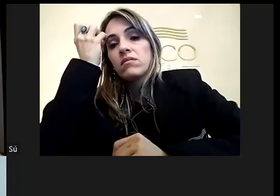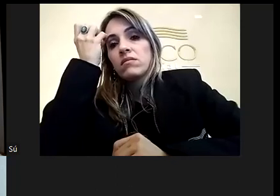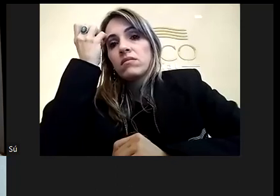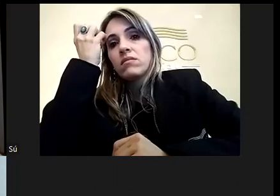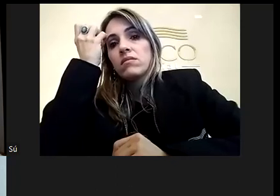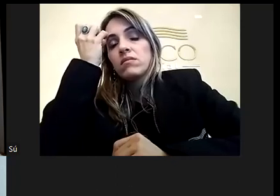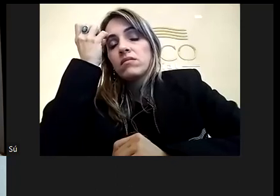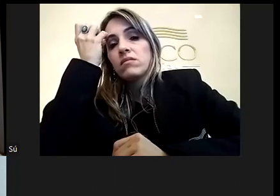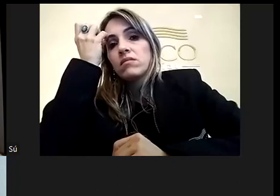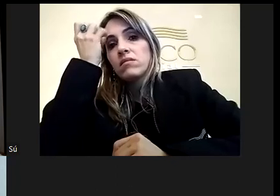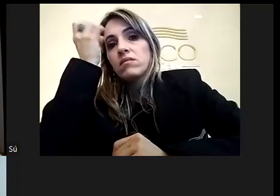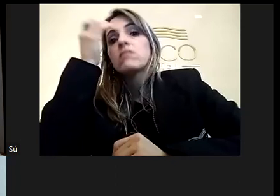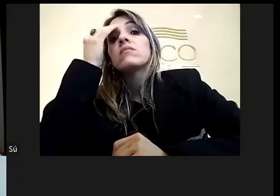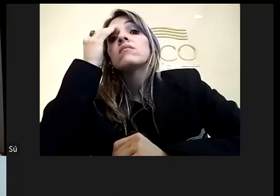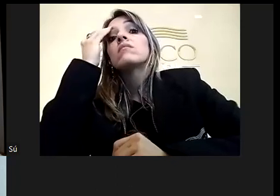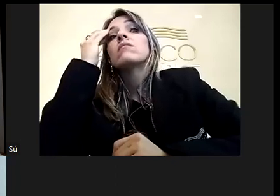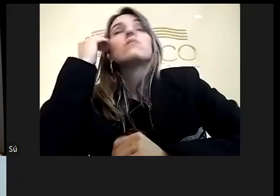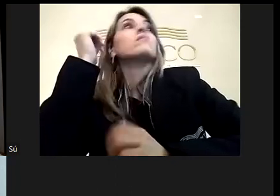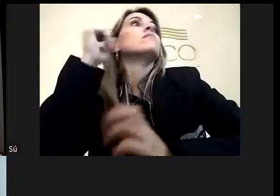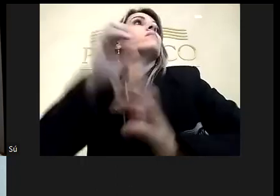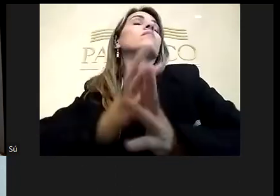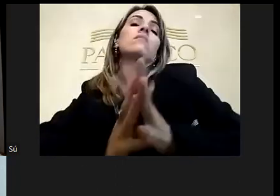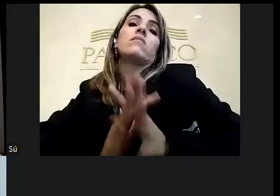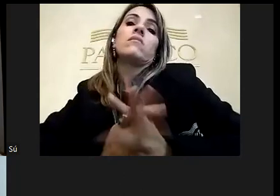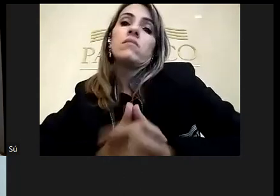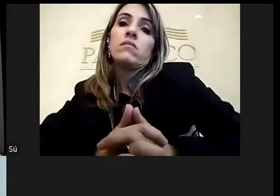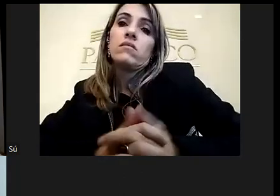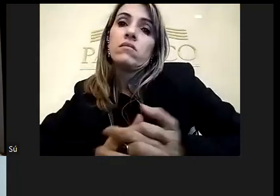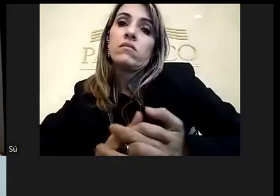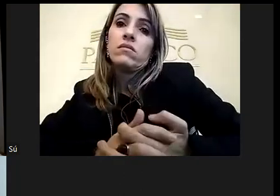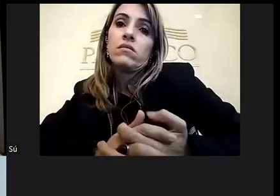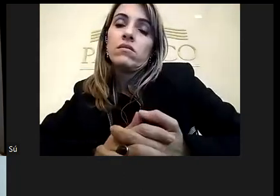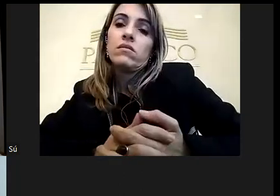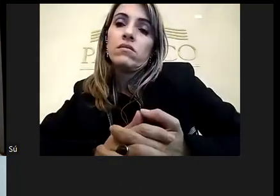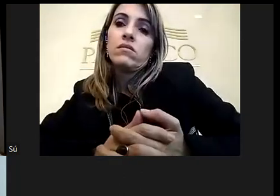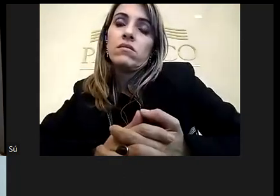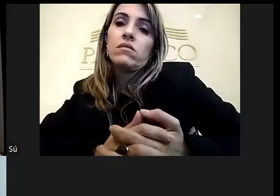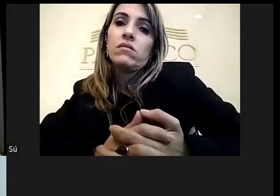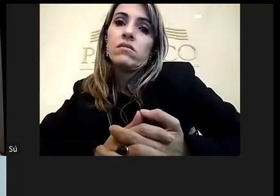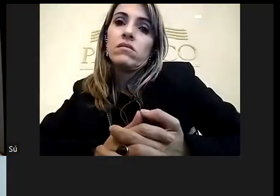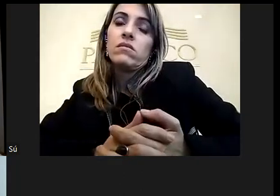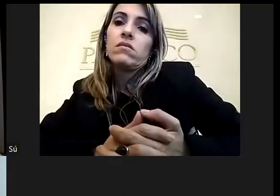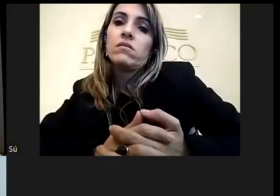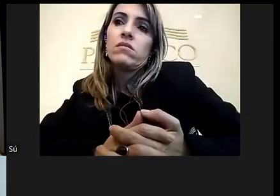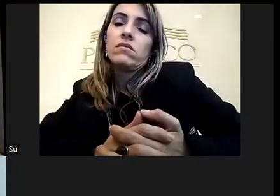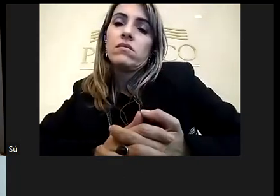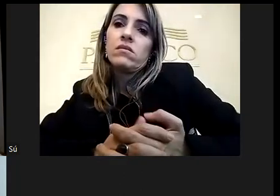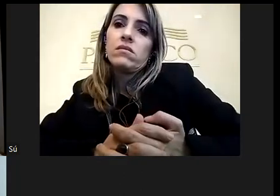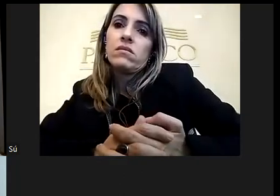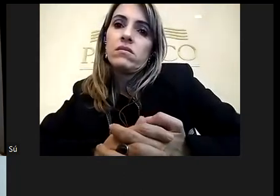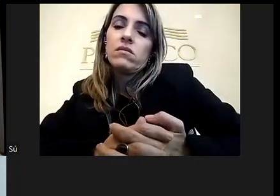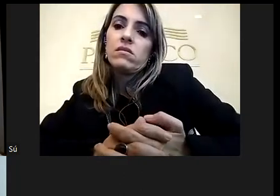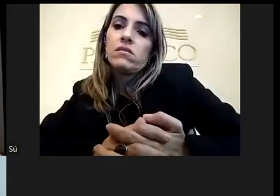dificilmente vai acontecer esse processo de forma muito saudável, né? É isso que eu estou aqui